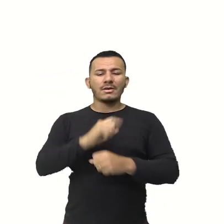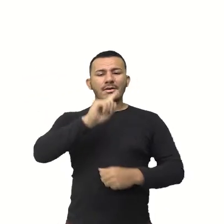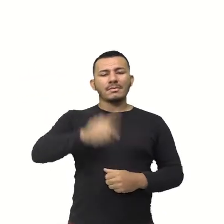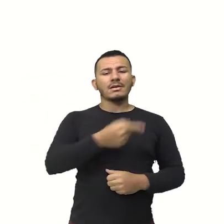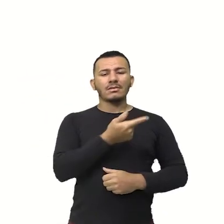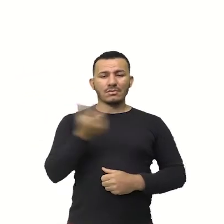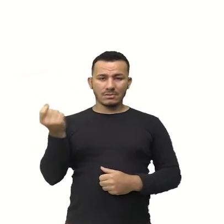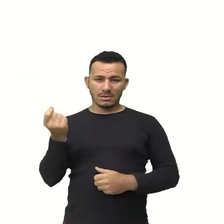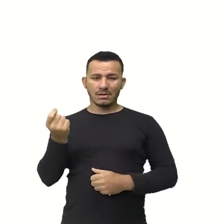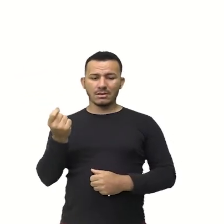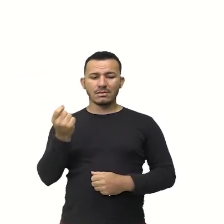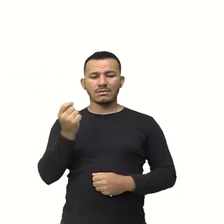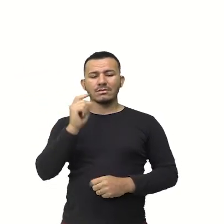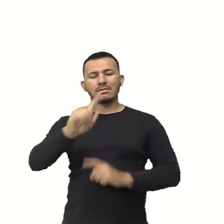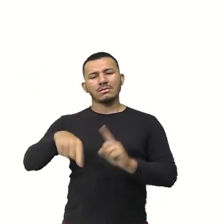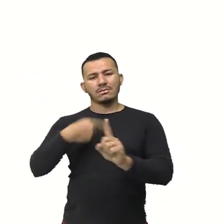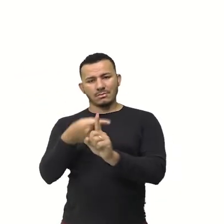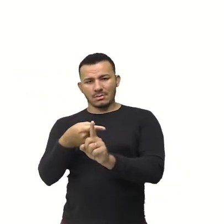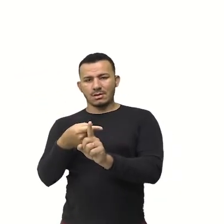1.200,